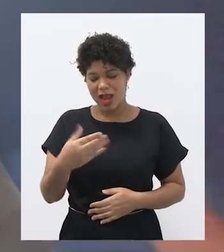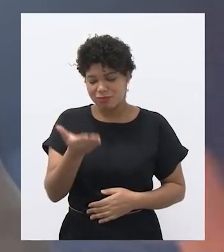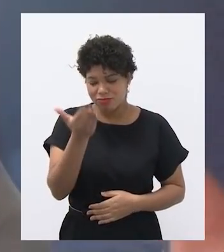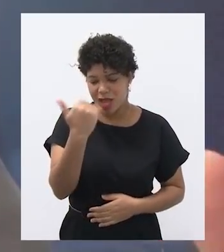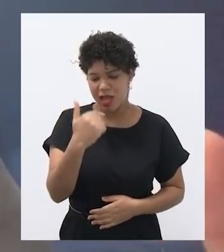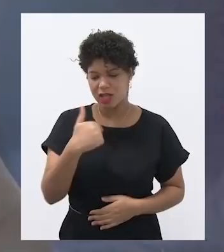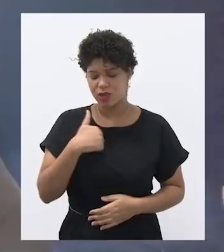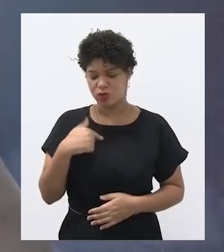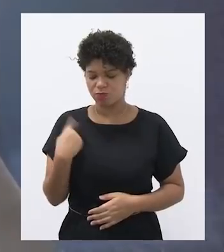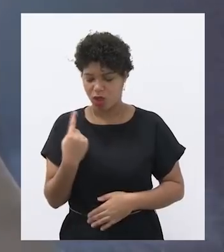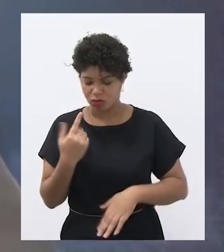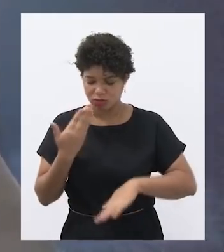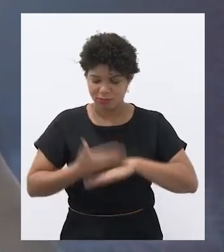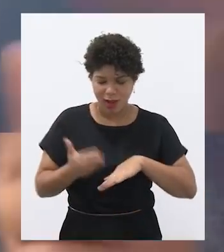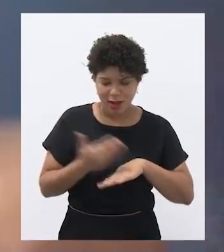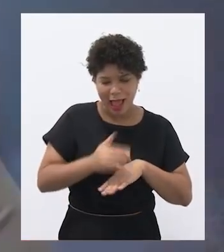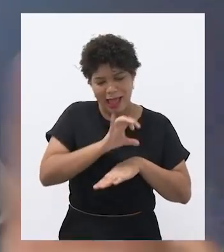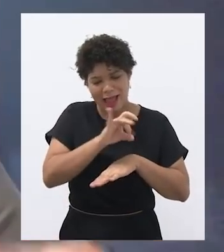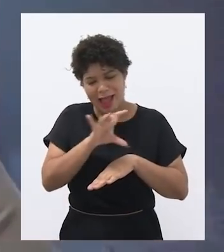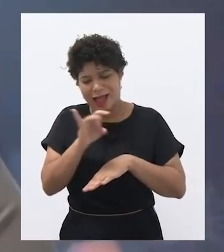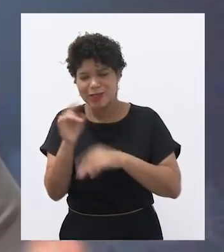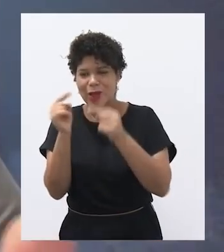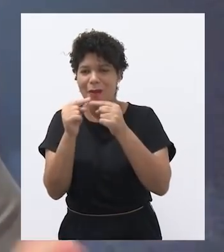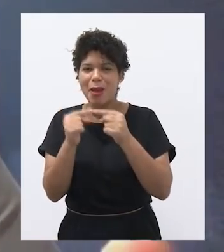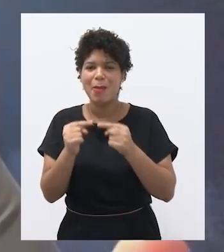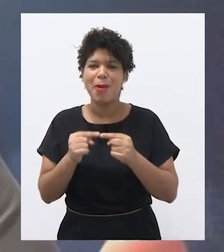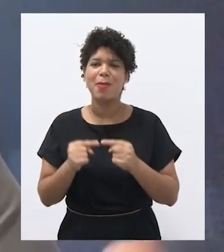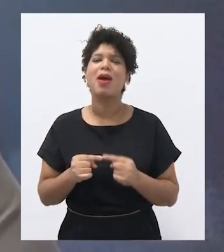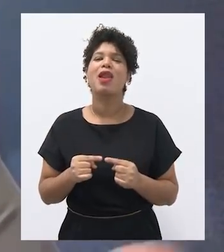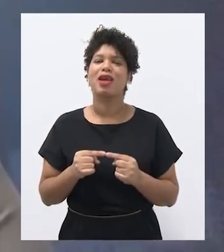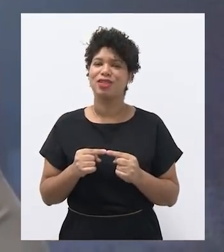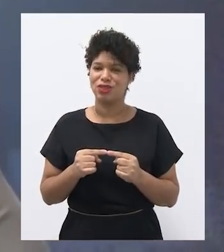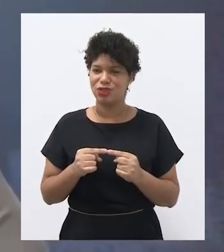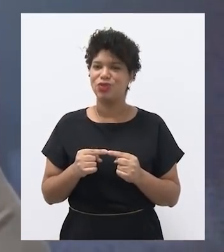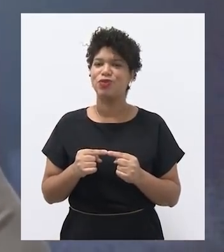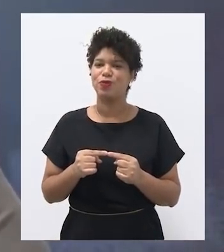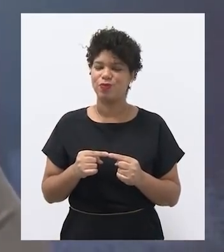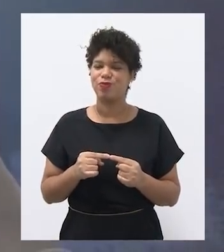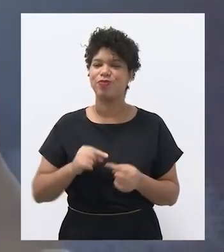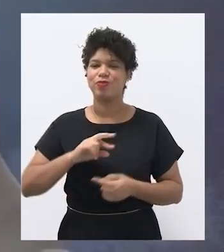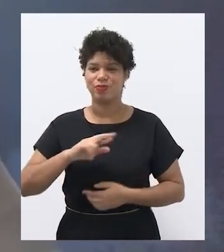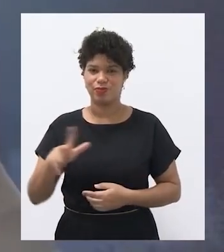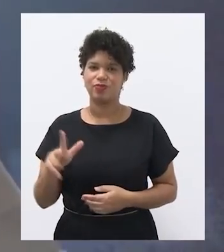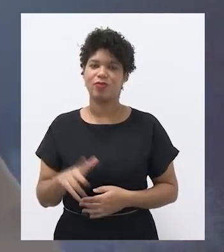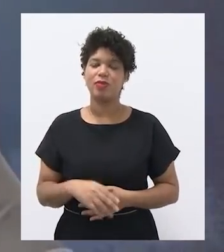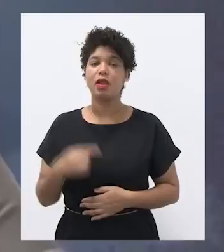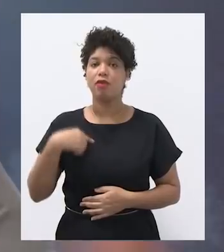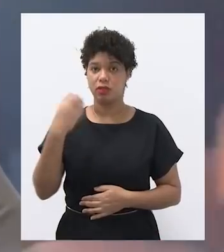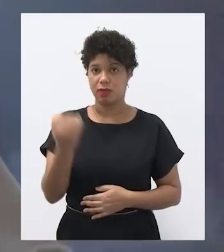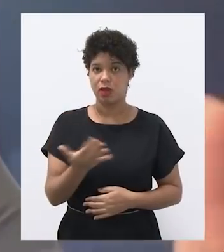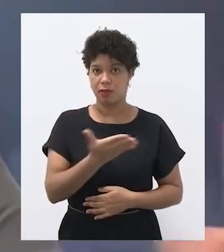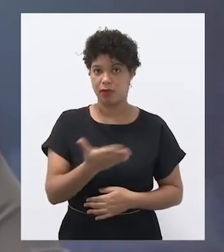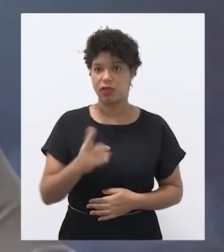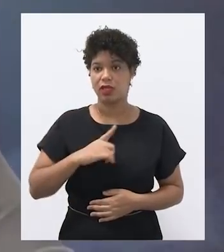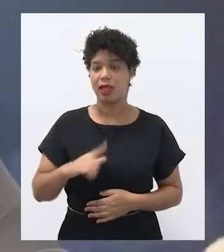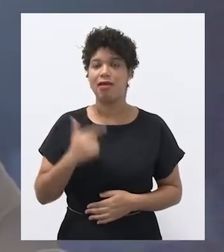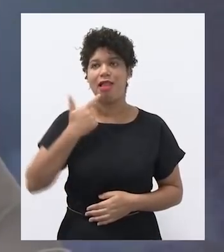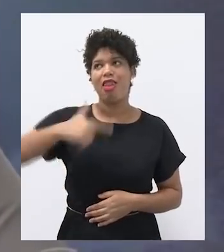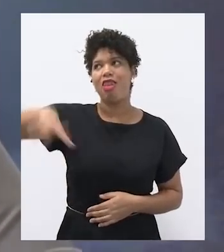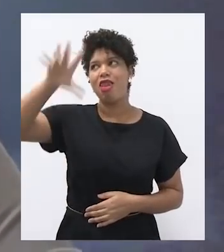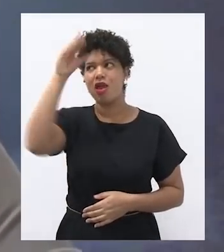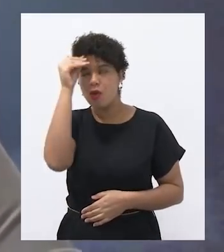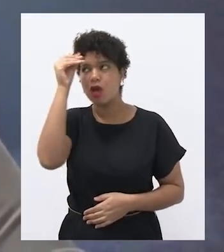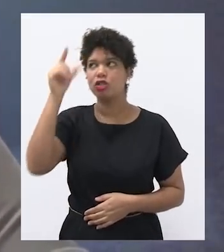e de maneira muito particular, essas são quando eu disse assim, a linguagem que precisa